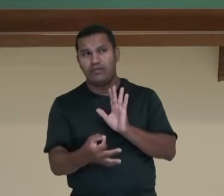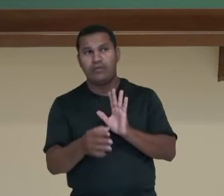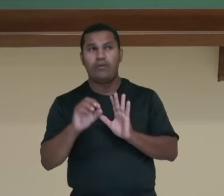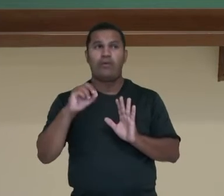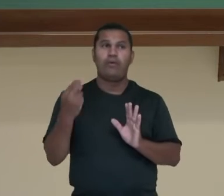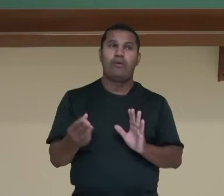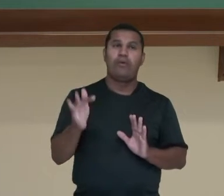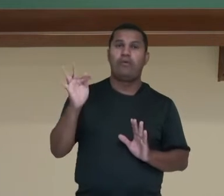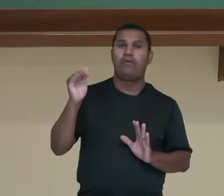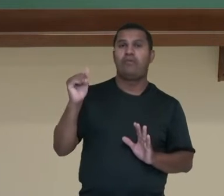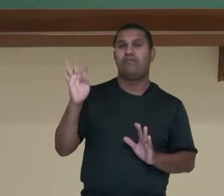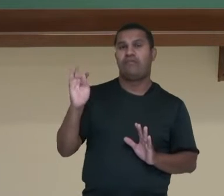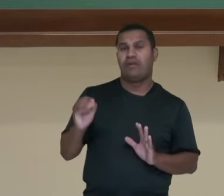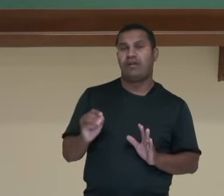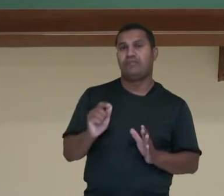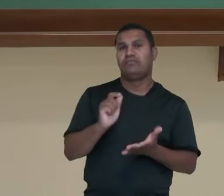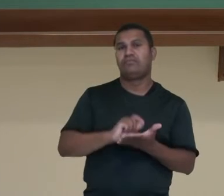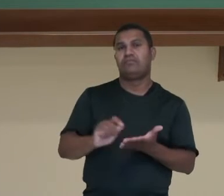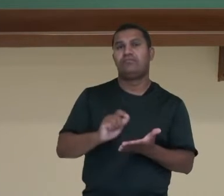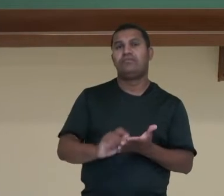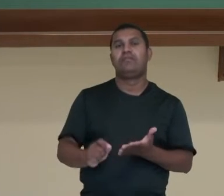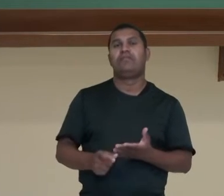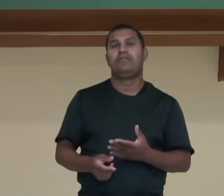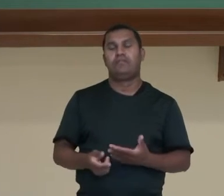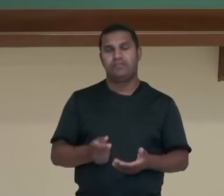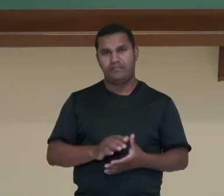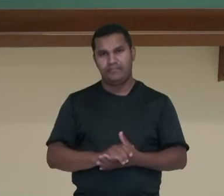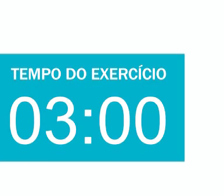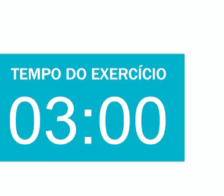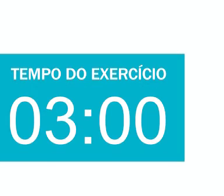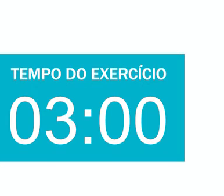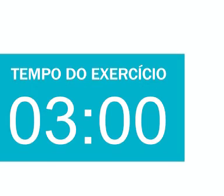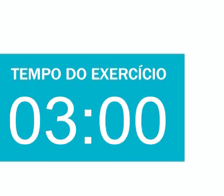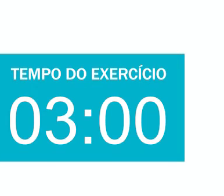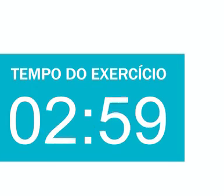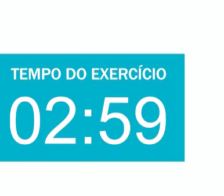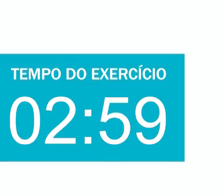é descrição ou opinião. Escreve lá no teu caderno e já já eu volto.